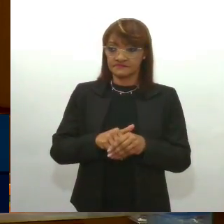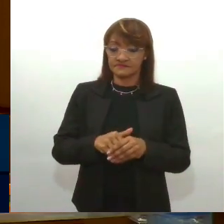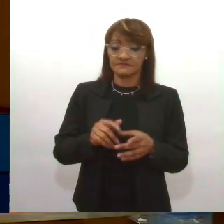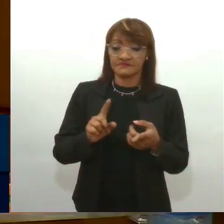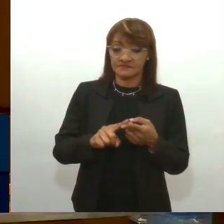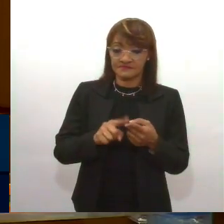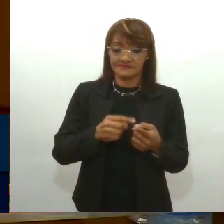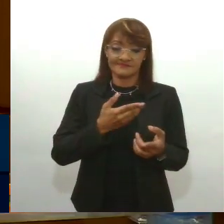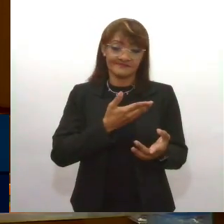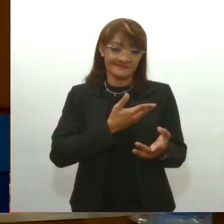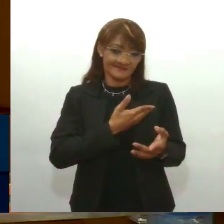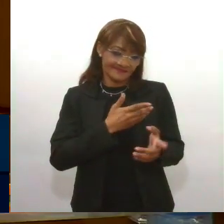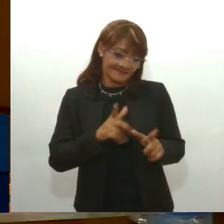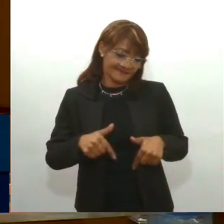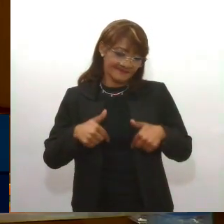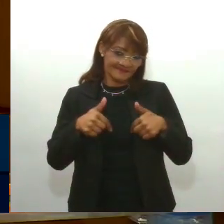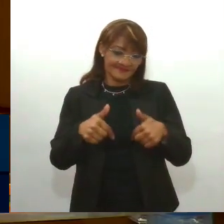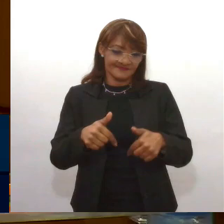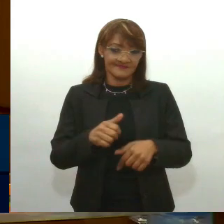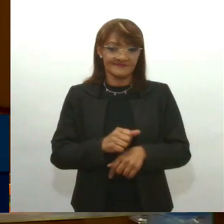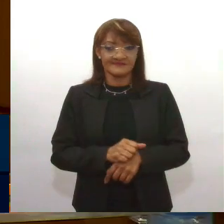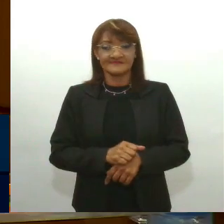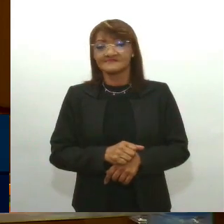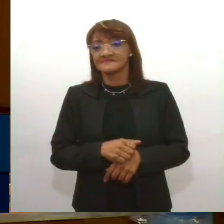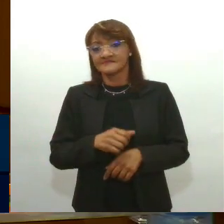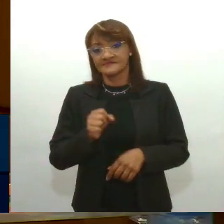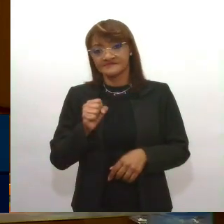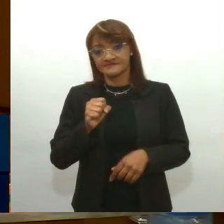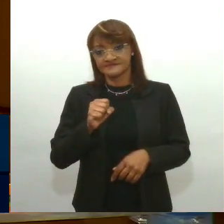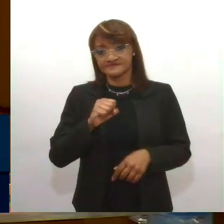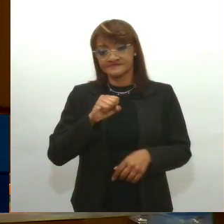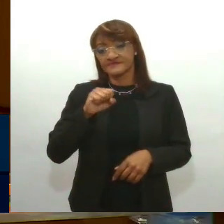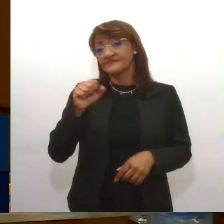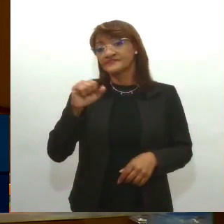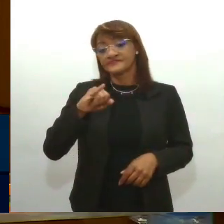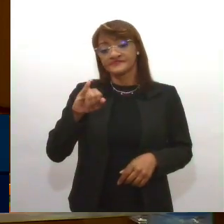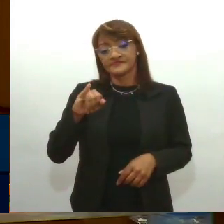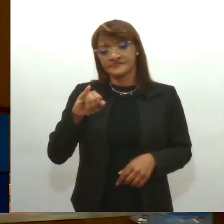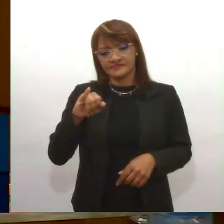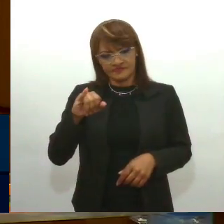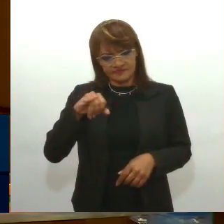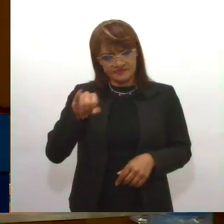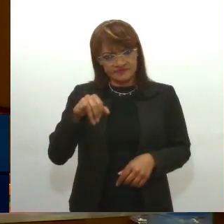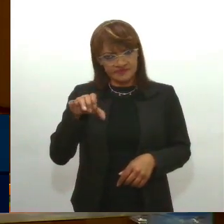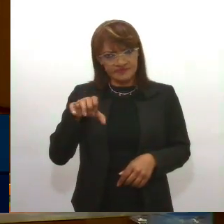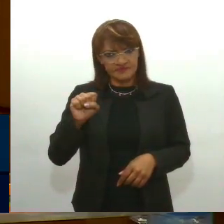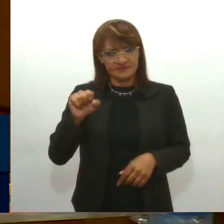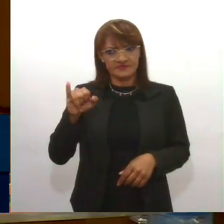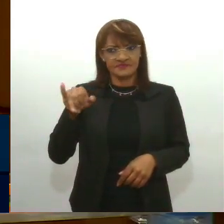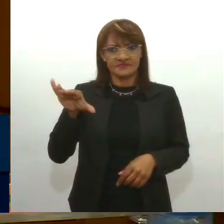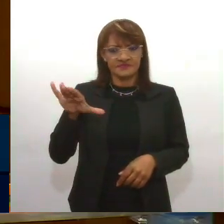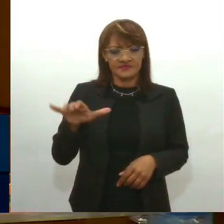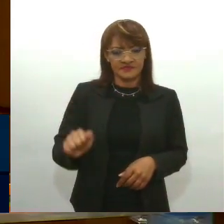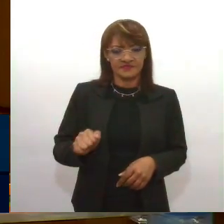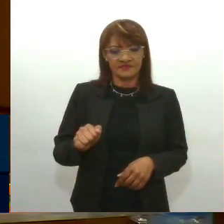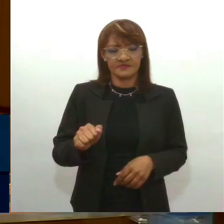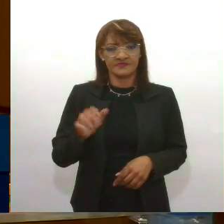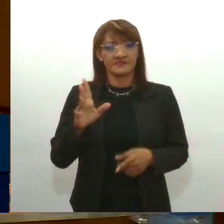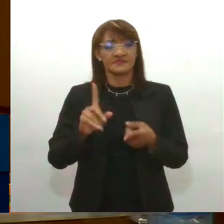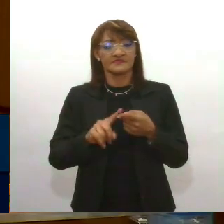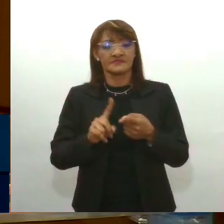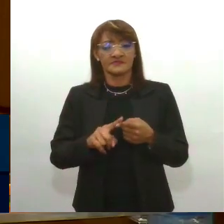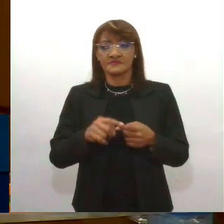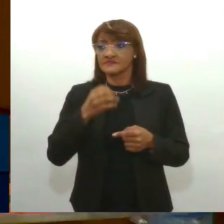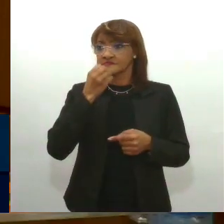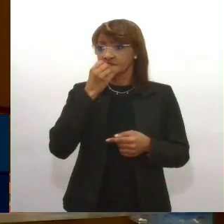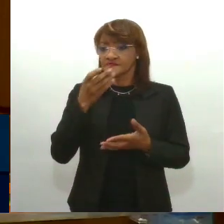teilo pela sua brilhante né campanha também sendo bem votada a trans